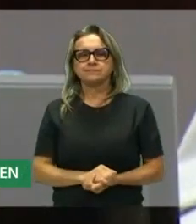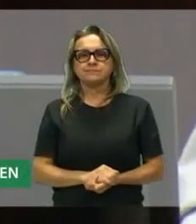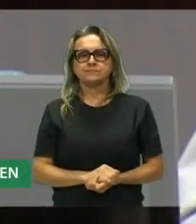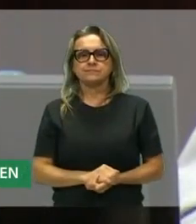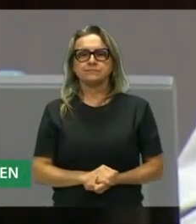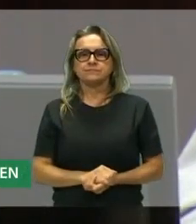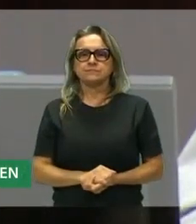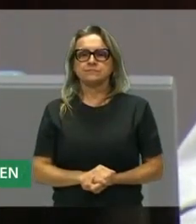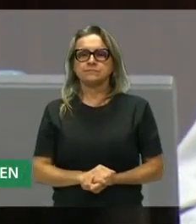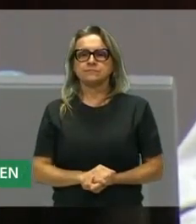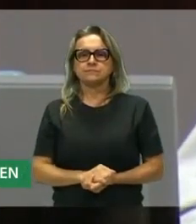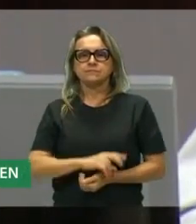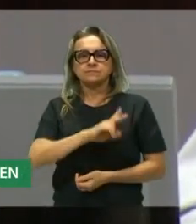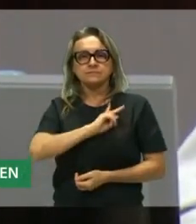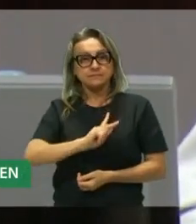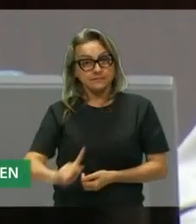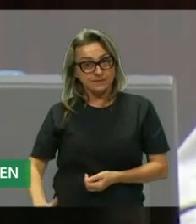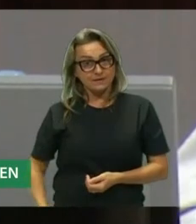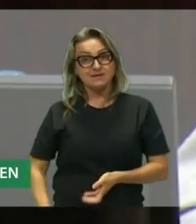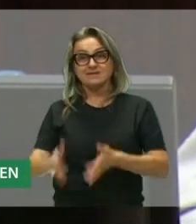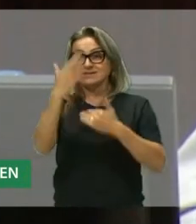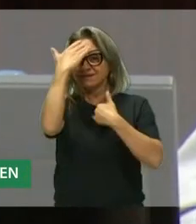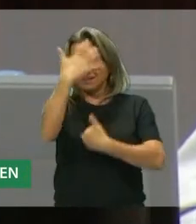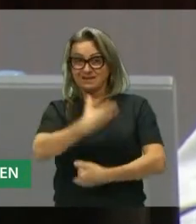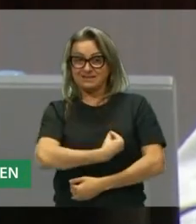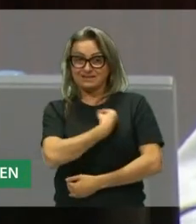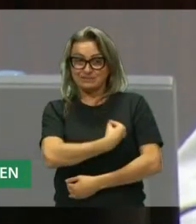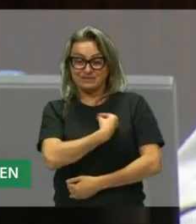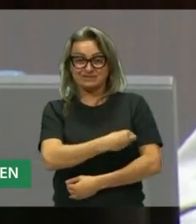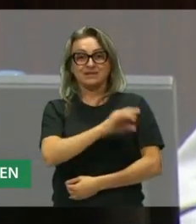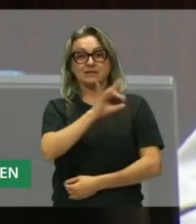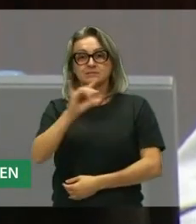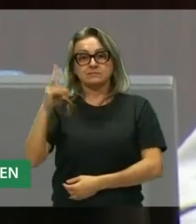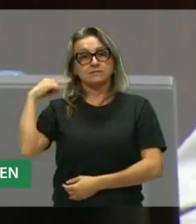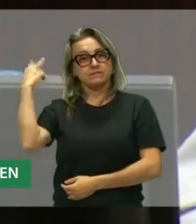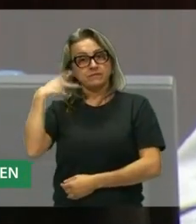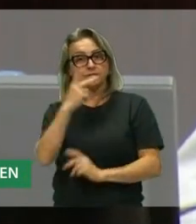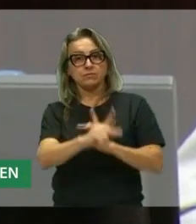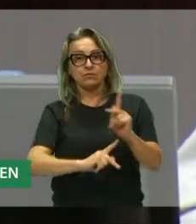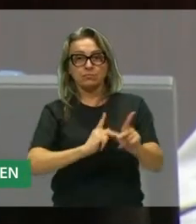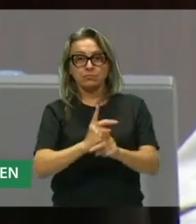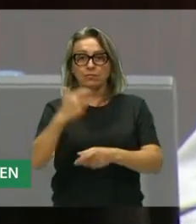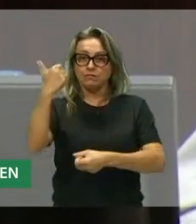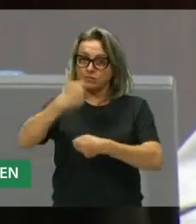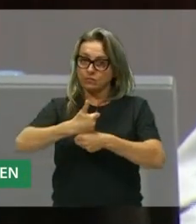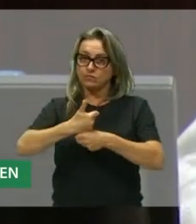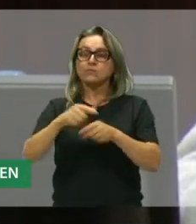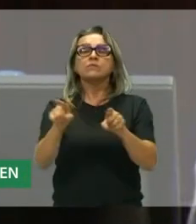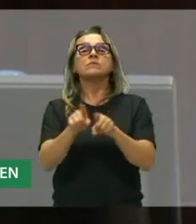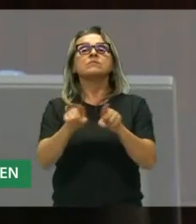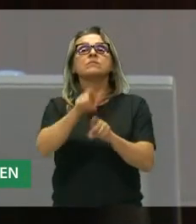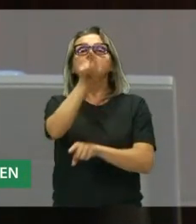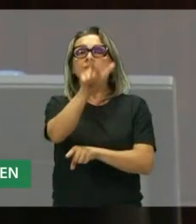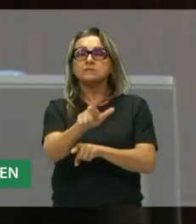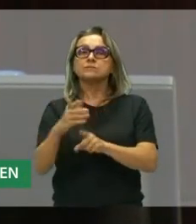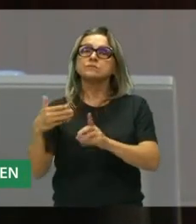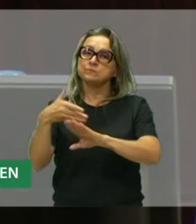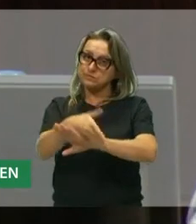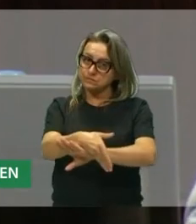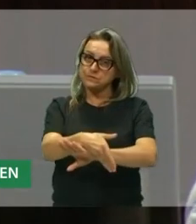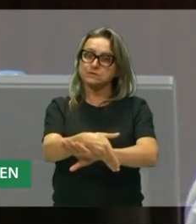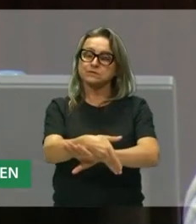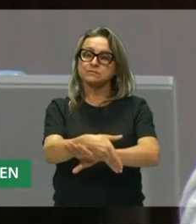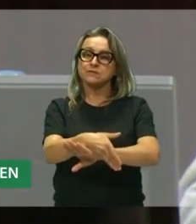A presidência agradece a presença de todos, vereadores, munícipes, diretores, aqueles que participaram conosco